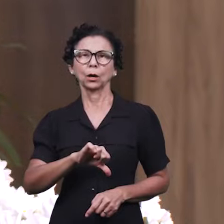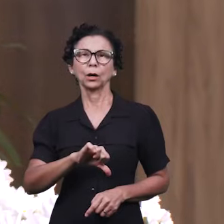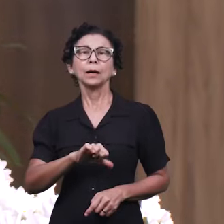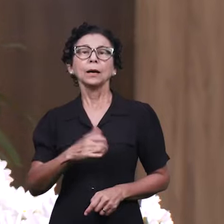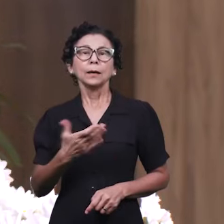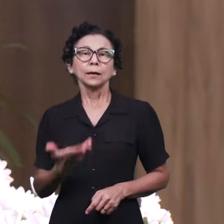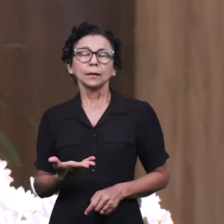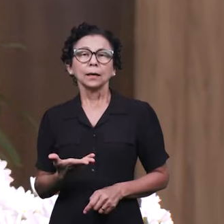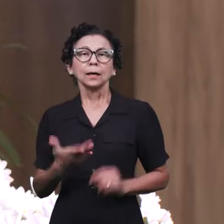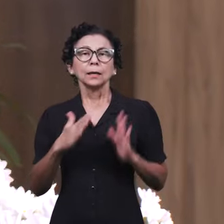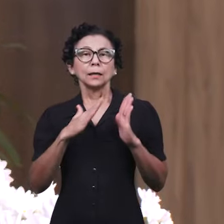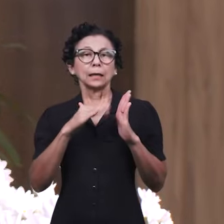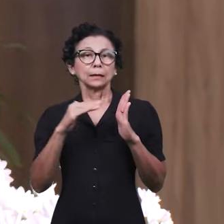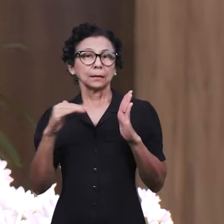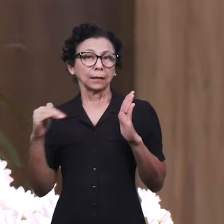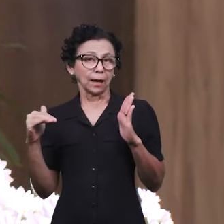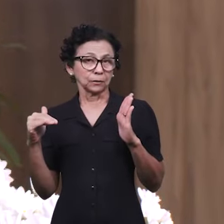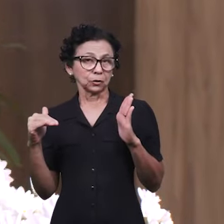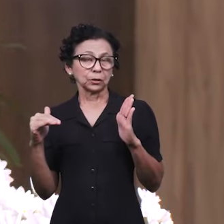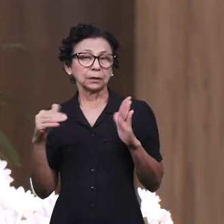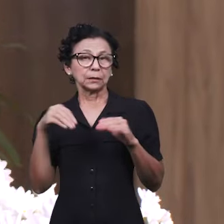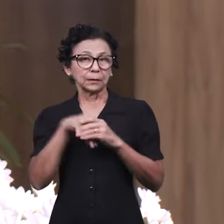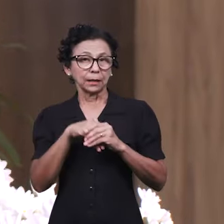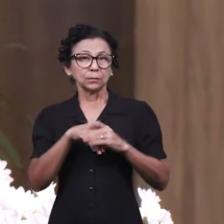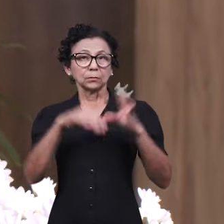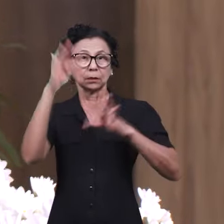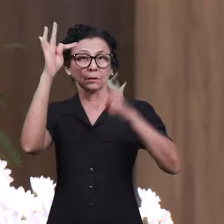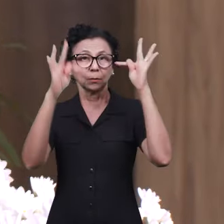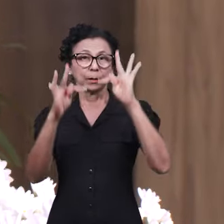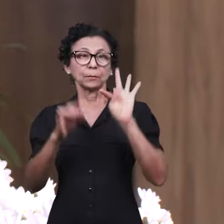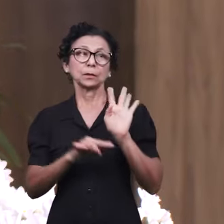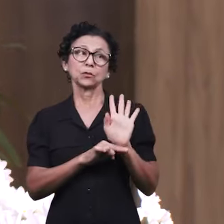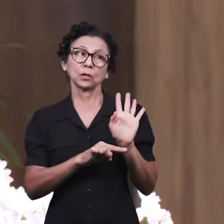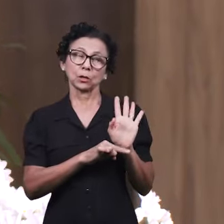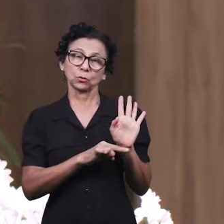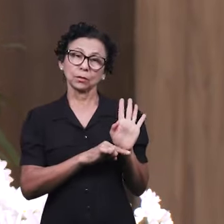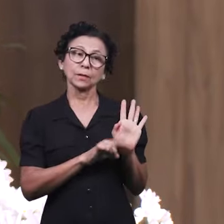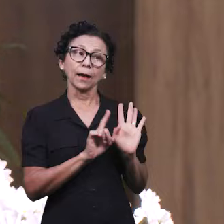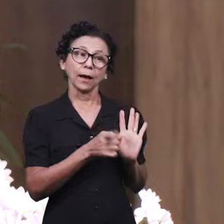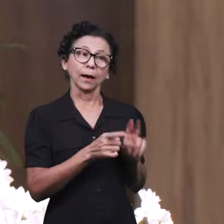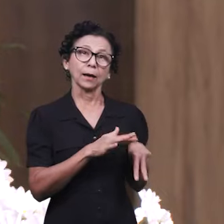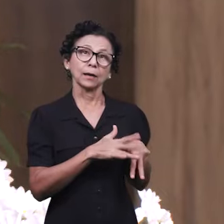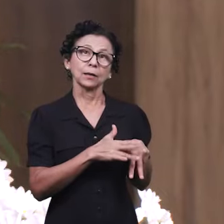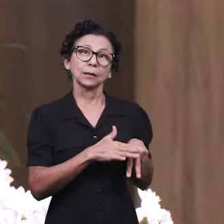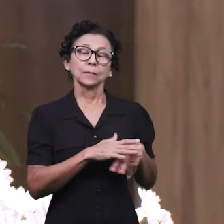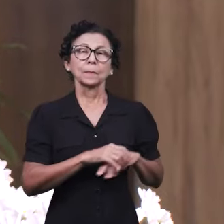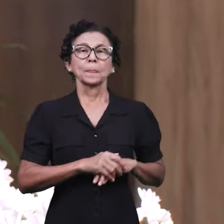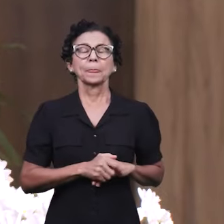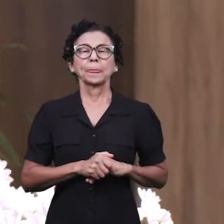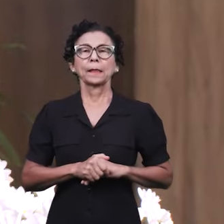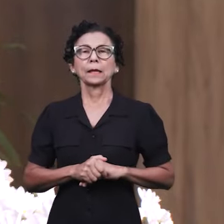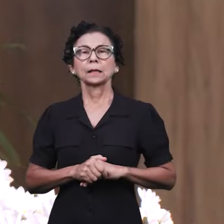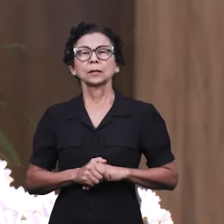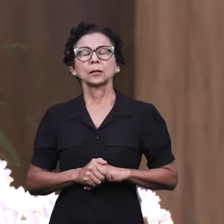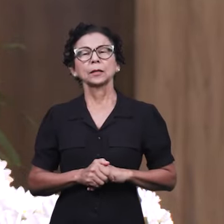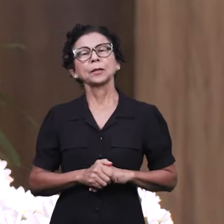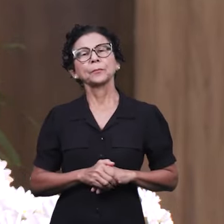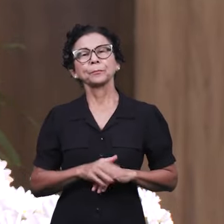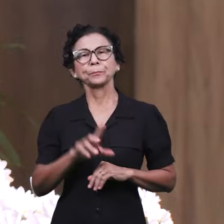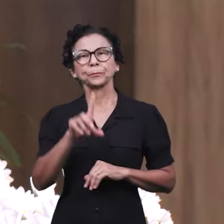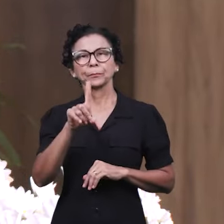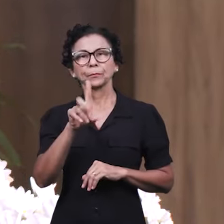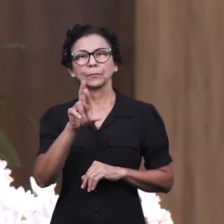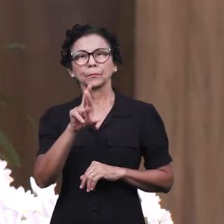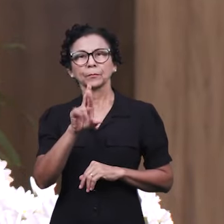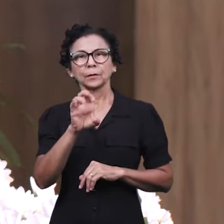estética e que eu acho que ajudaria muito o lipedema você vai afirmar isso para mim que seria a drenagem linfática drenagem linfática eu acho que